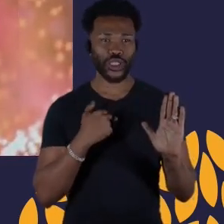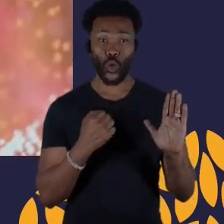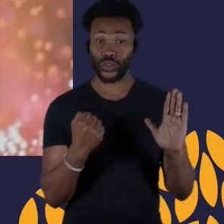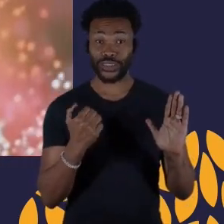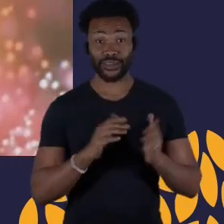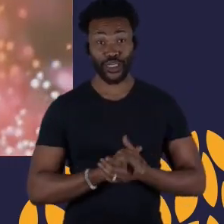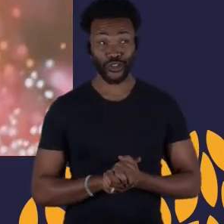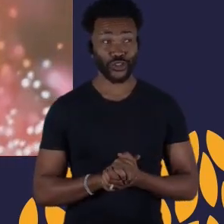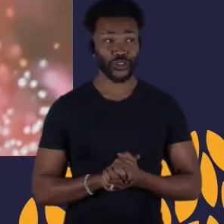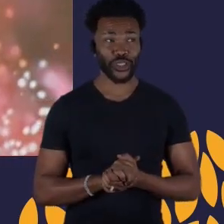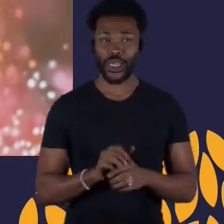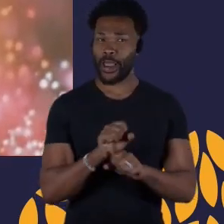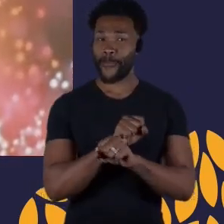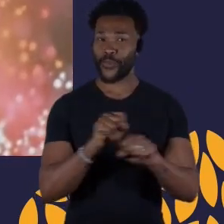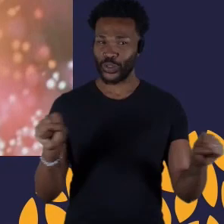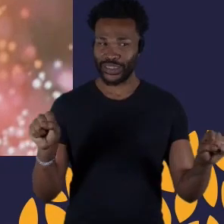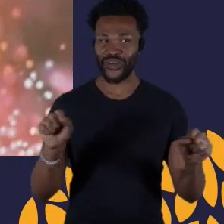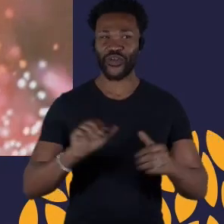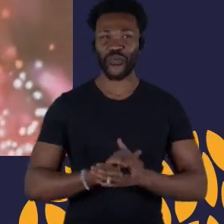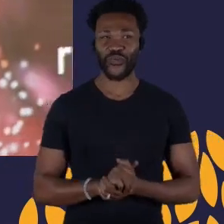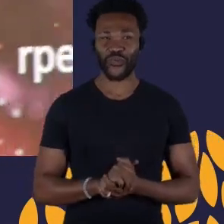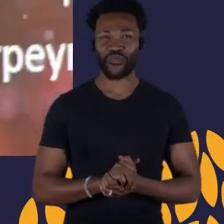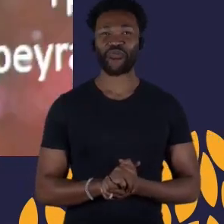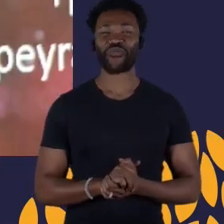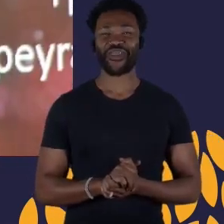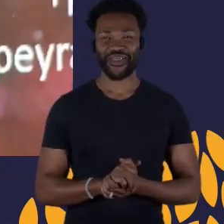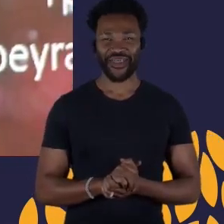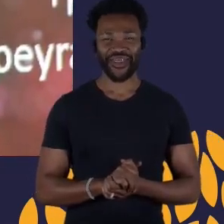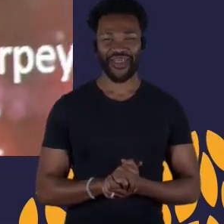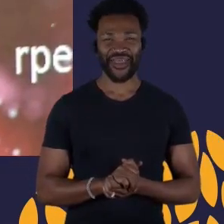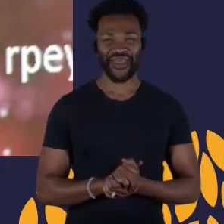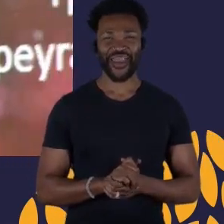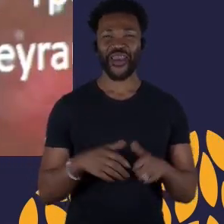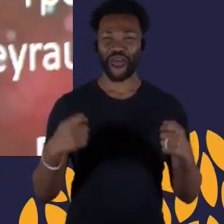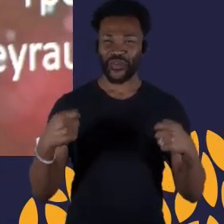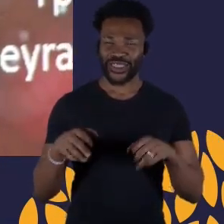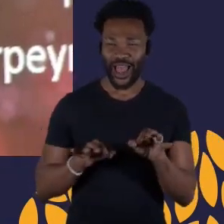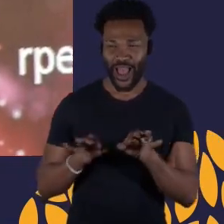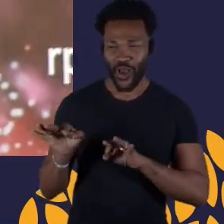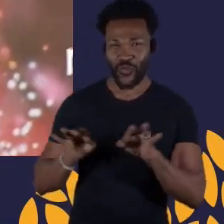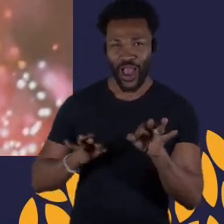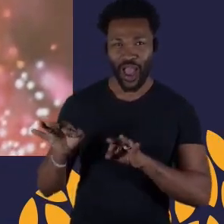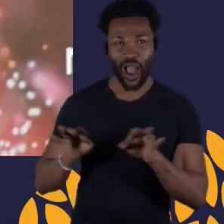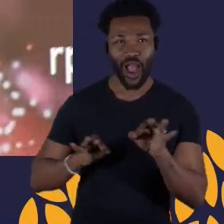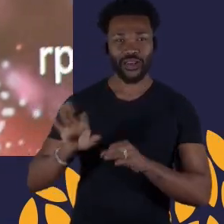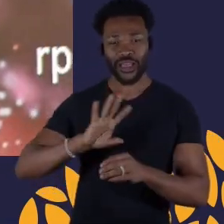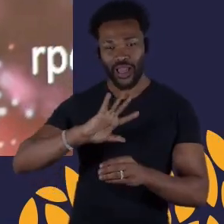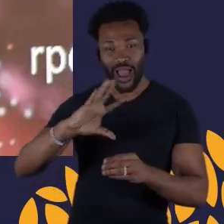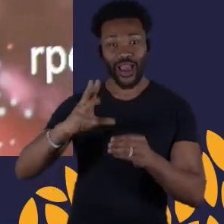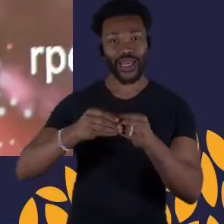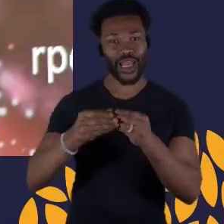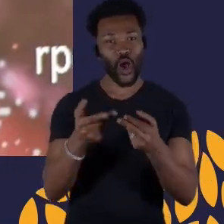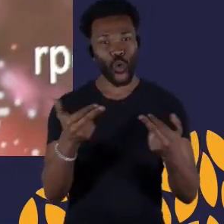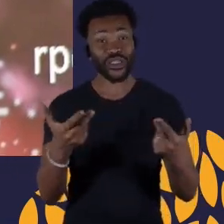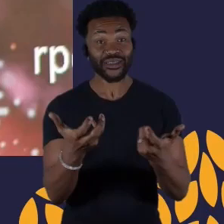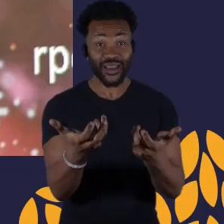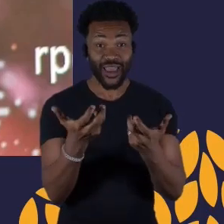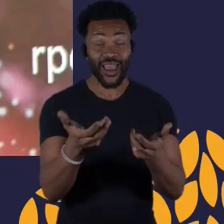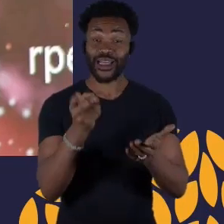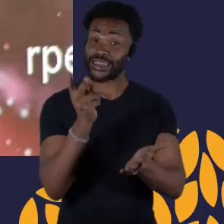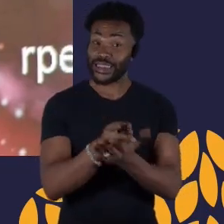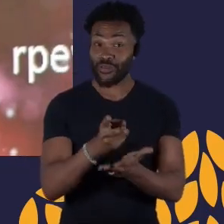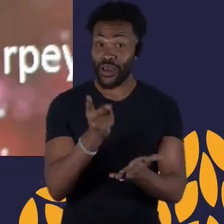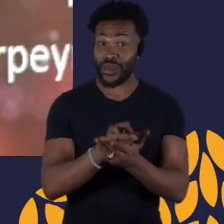consistente. Impossível. Você tem que arrumar ele agregando uma coisa se quer que seja sempre a